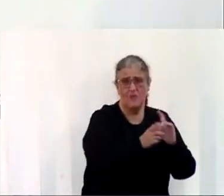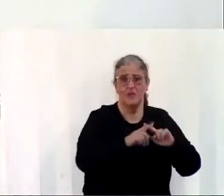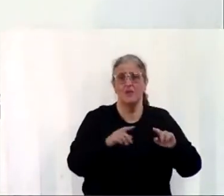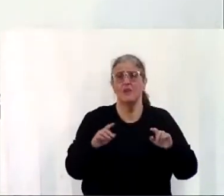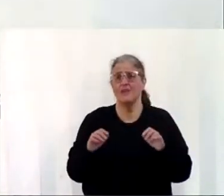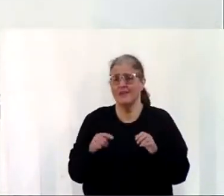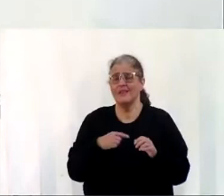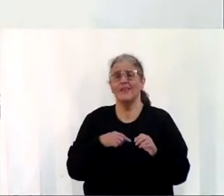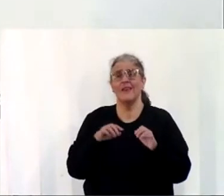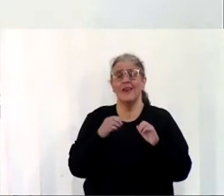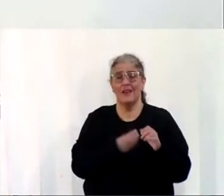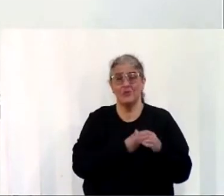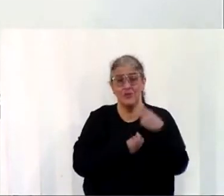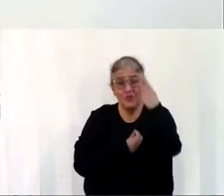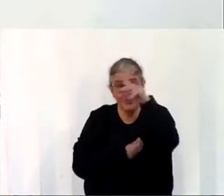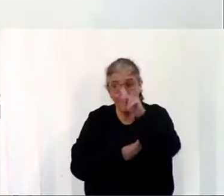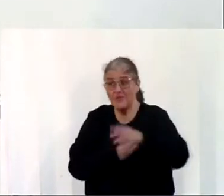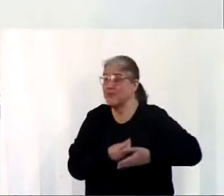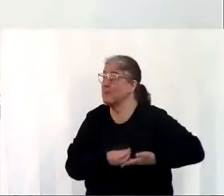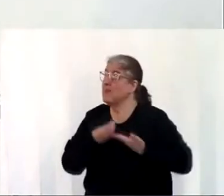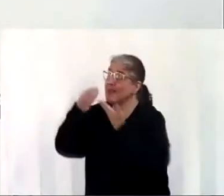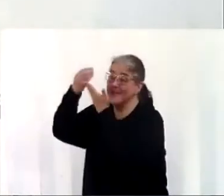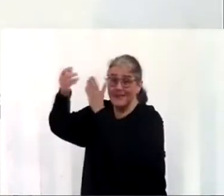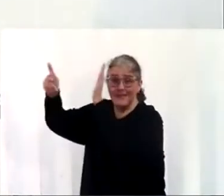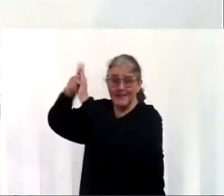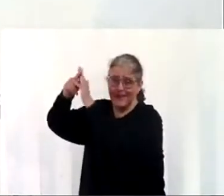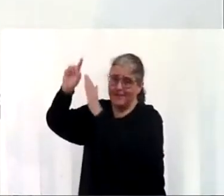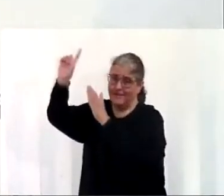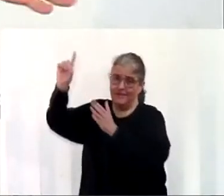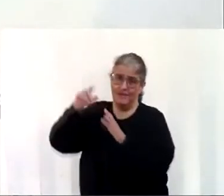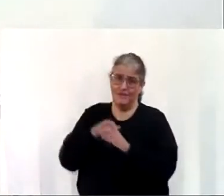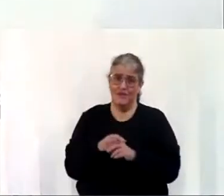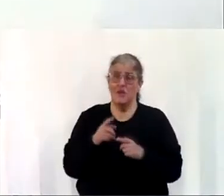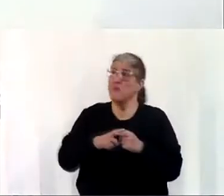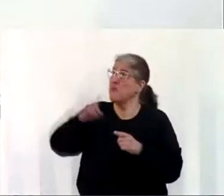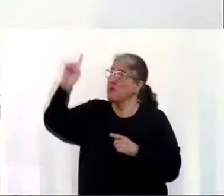Senhor, que haja prazer no relacionamento seu com Deus, porque o seu